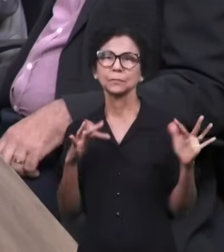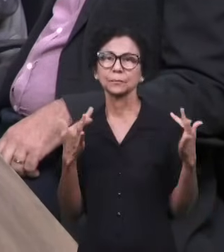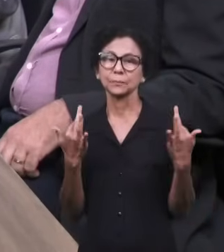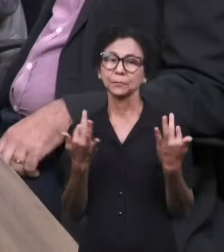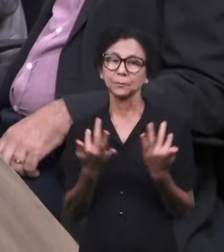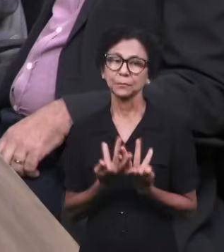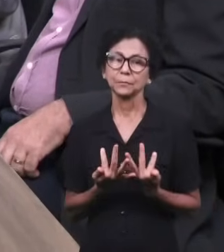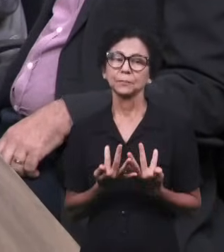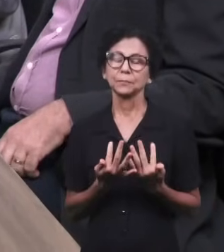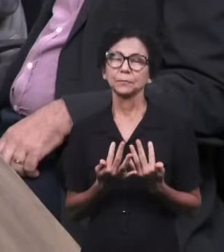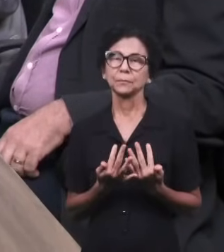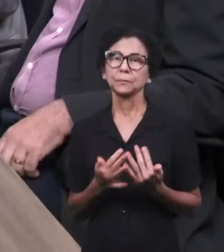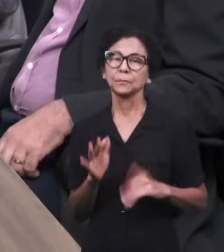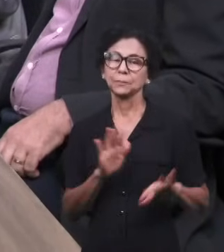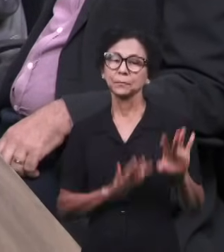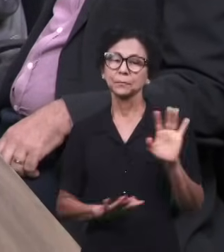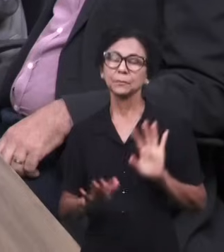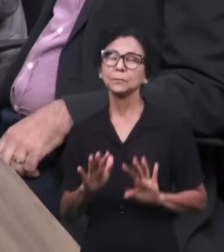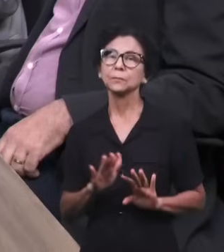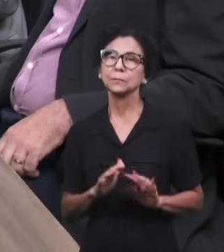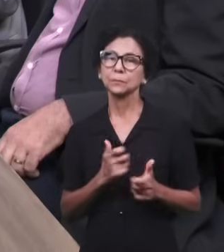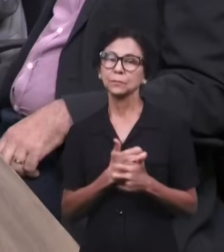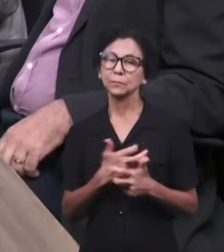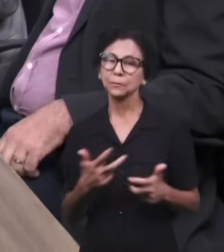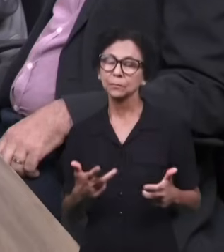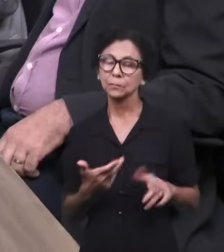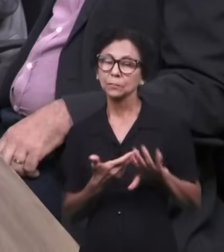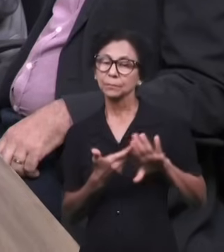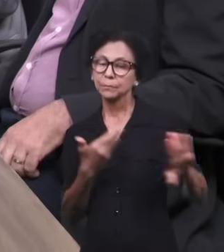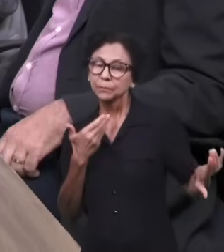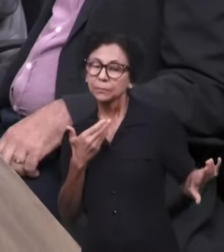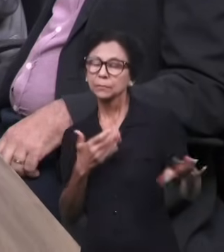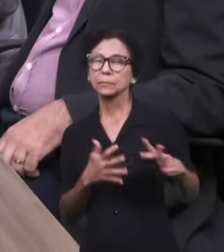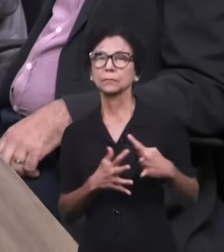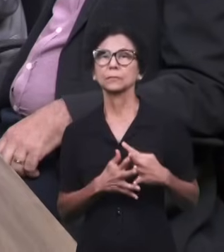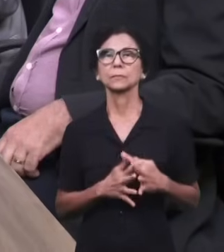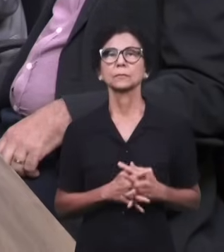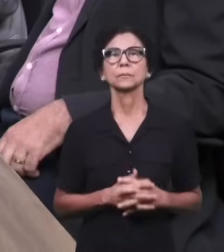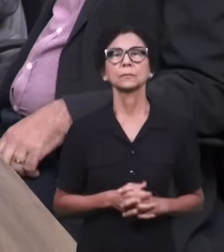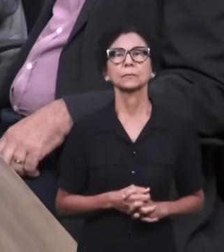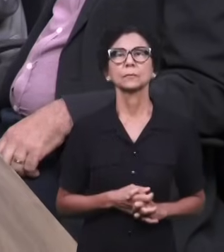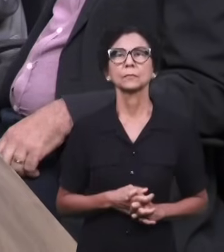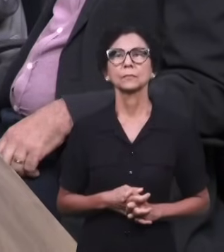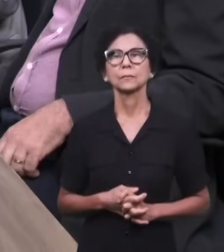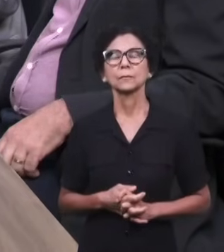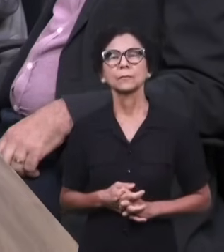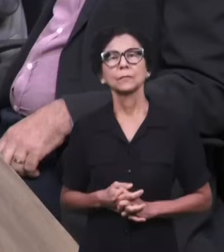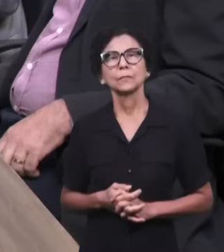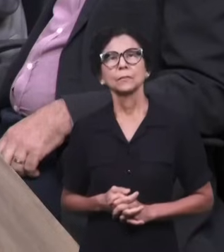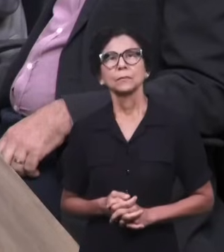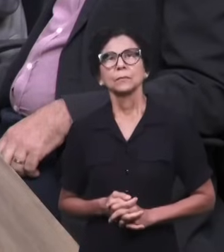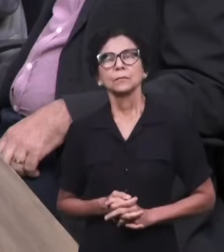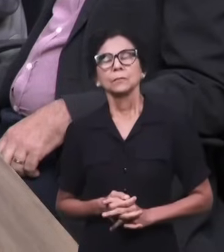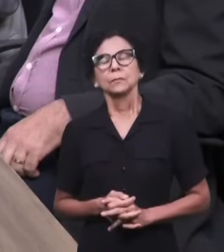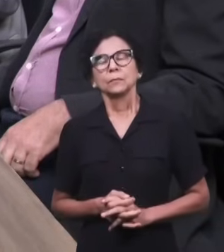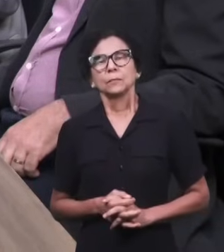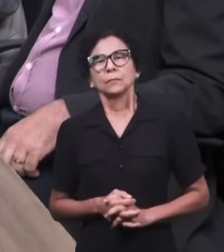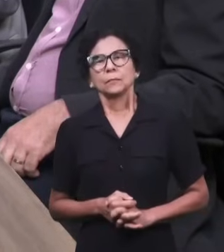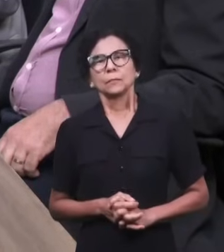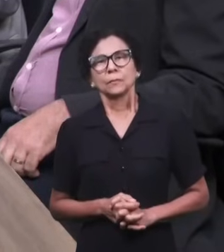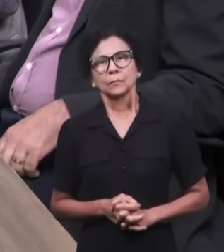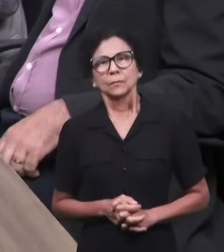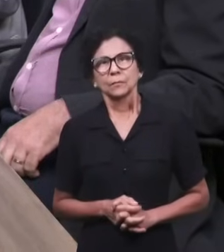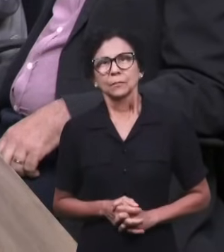na palavra o Senhor não manda que a gente fugir, manda enfrentar. Diga o povo que marche. Vai ao encontro das muralhas, entra